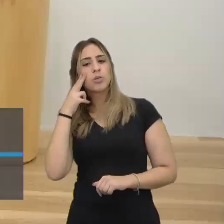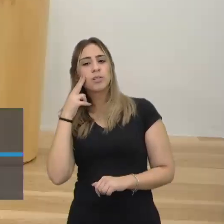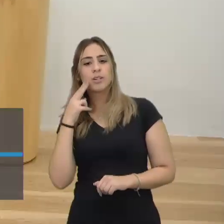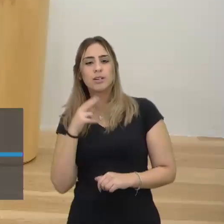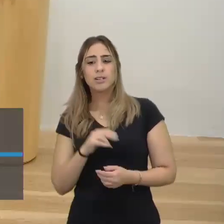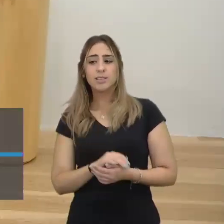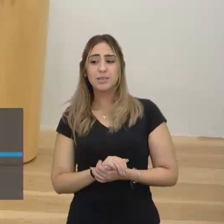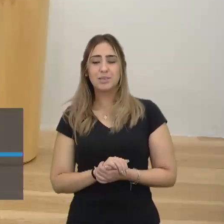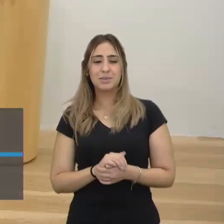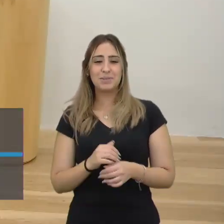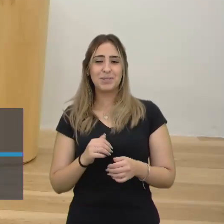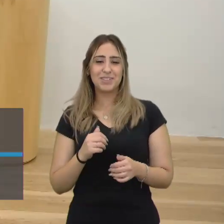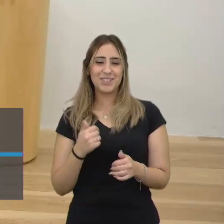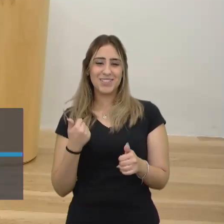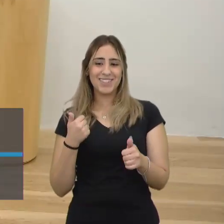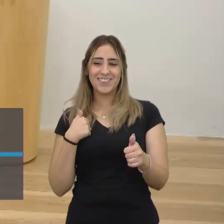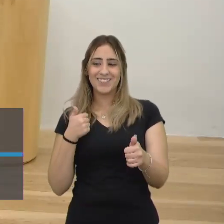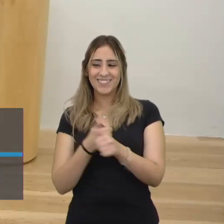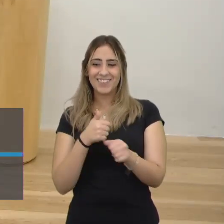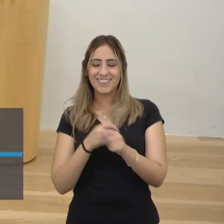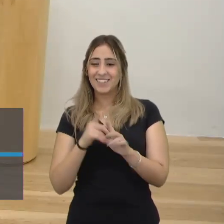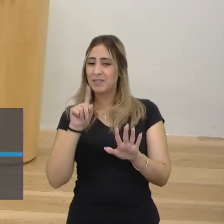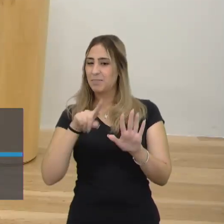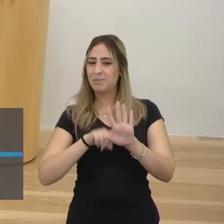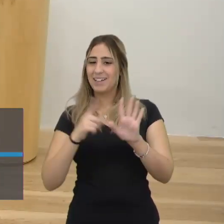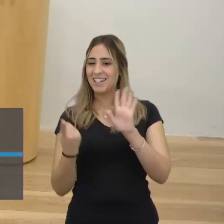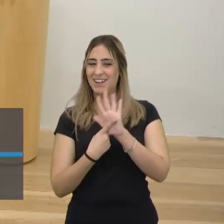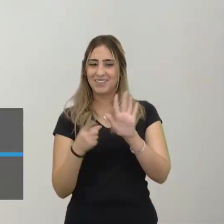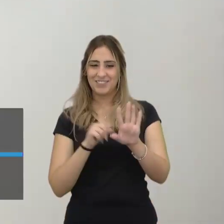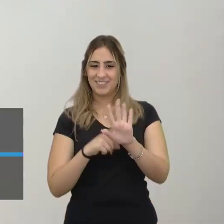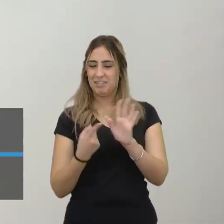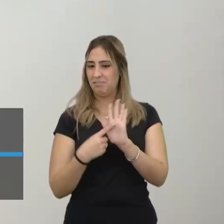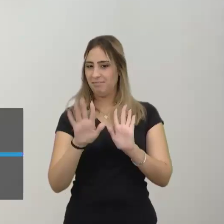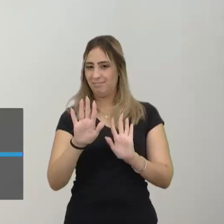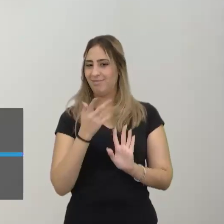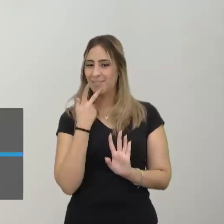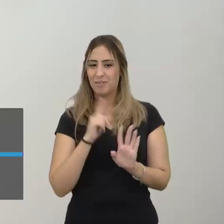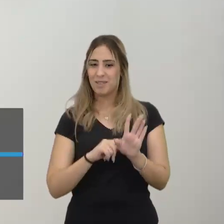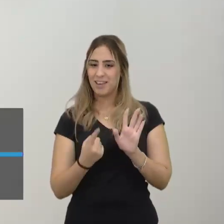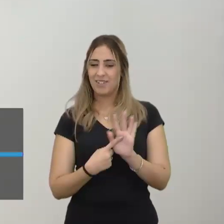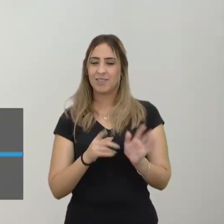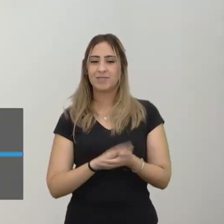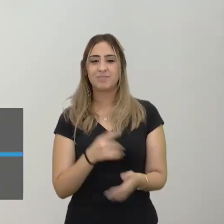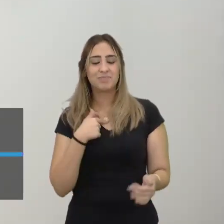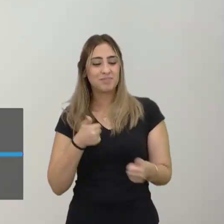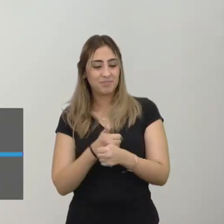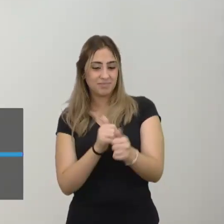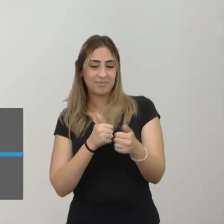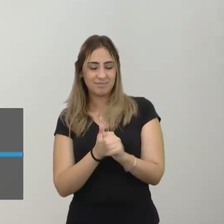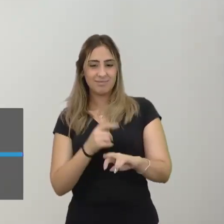ônibus. Isso. Eles criam esse abismo que a gente percebeu desde o início da aula que é